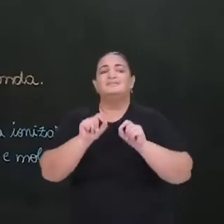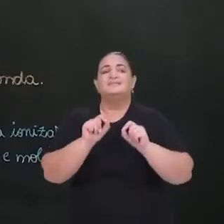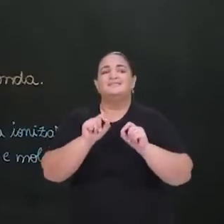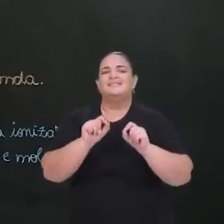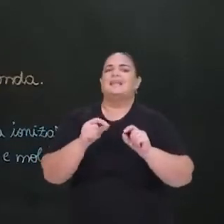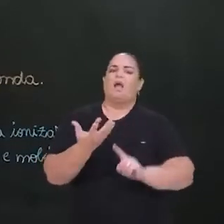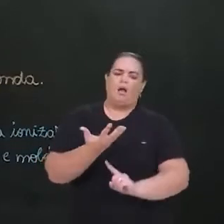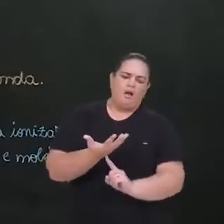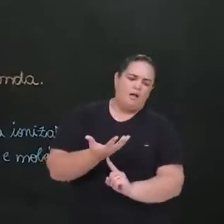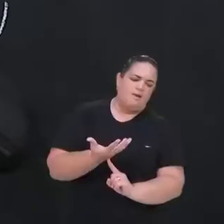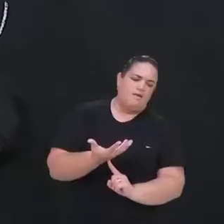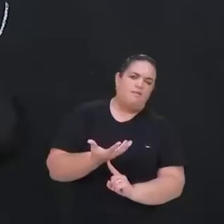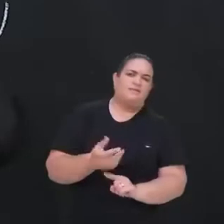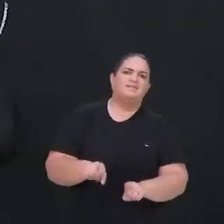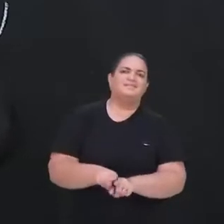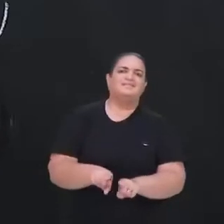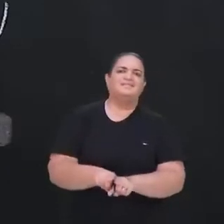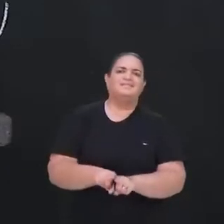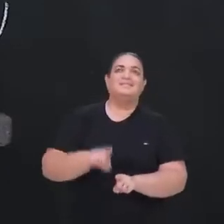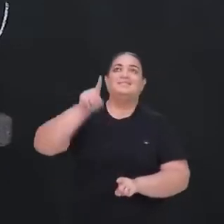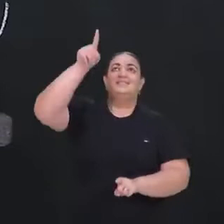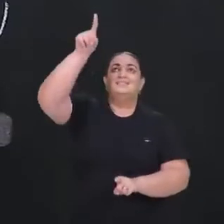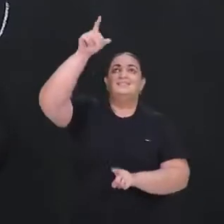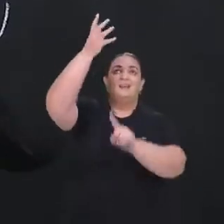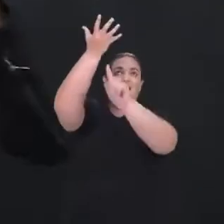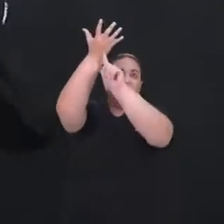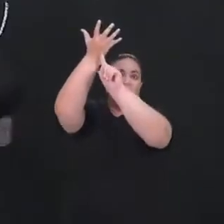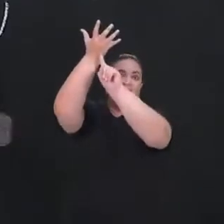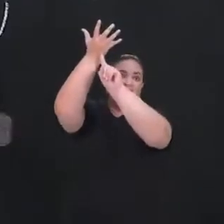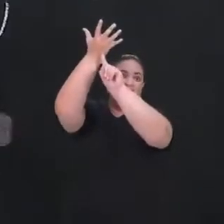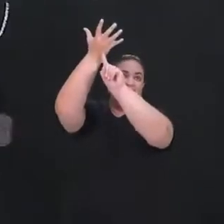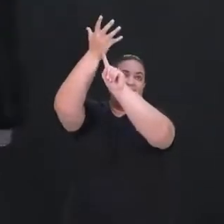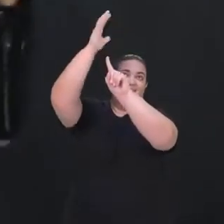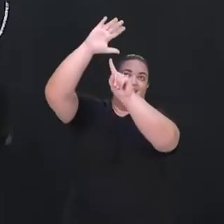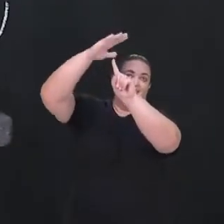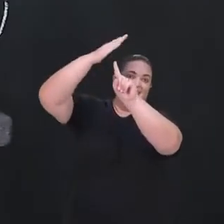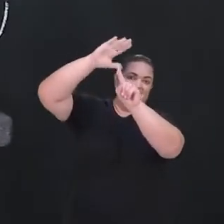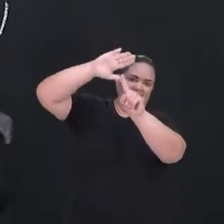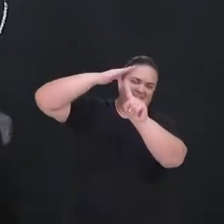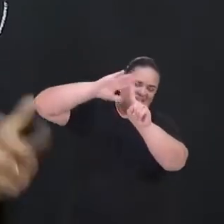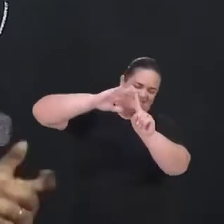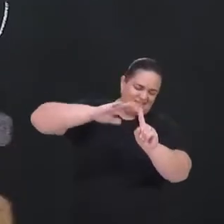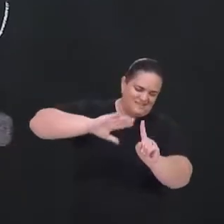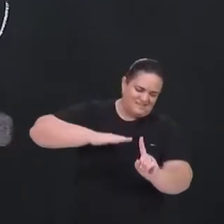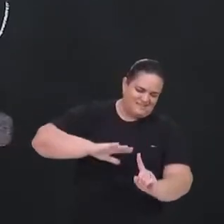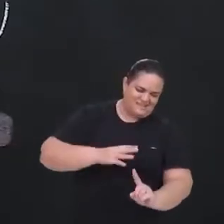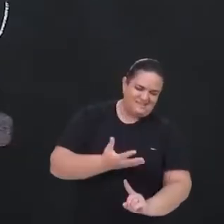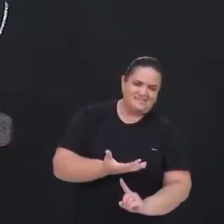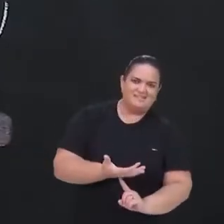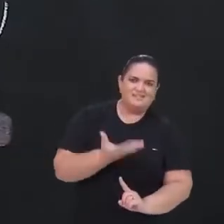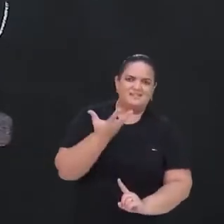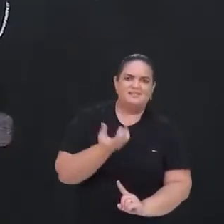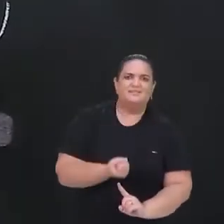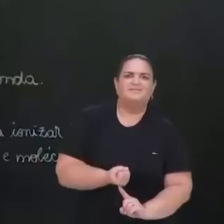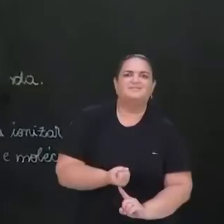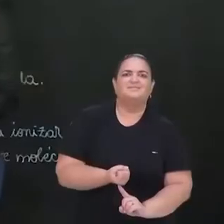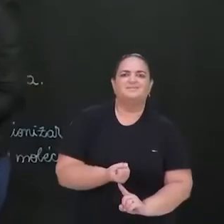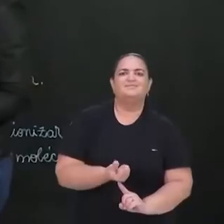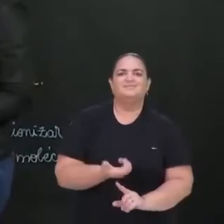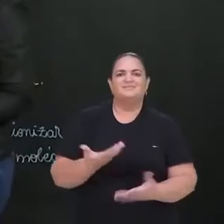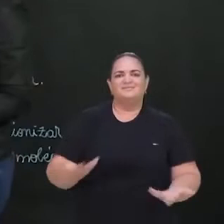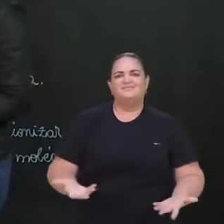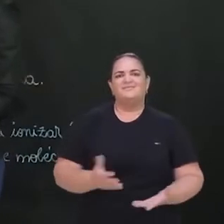uma antena. A antena vai então captar, venha para cá, capta e leva. Então, são